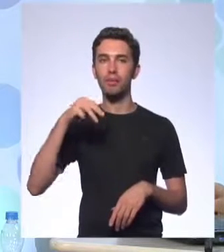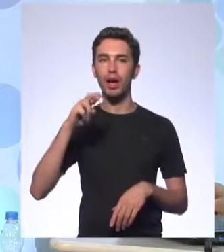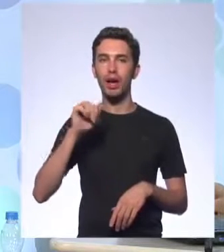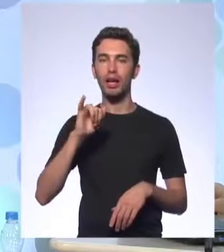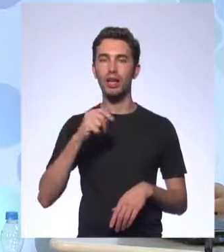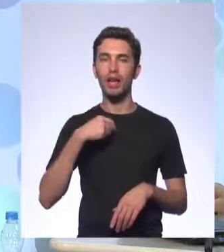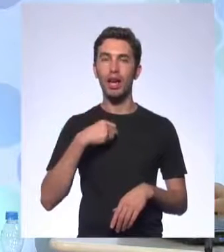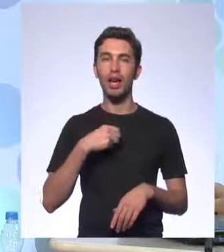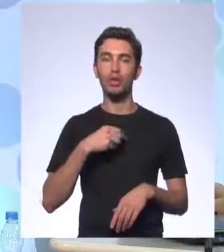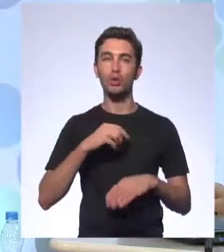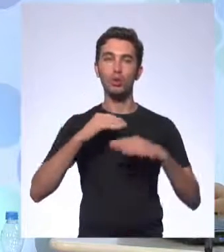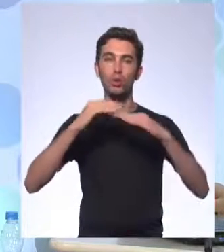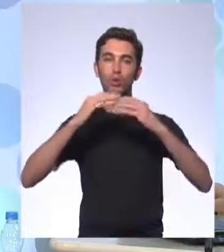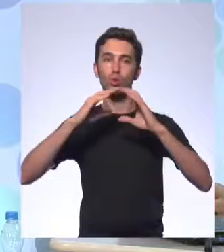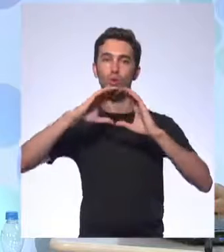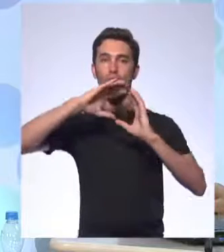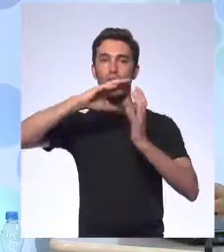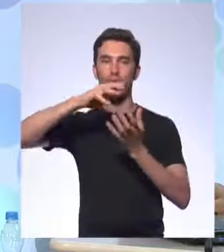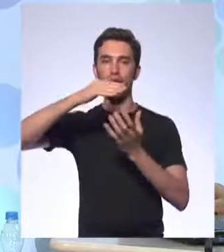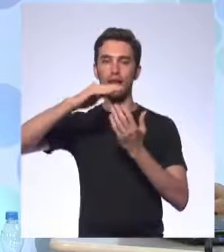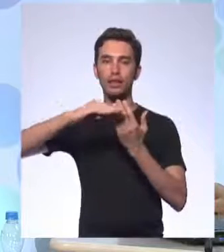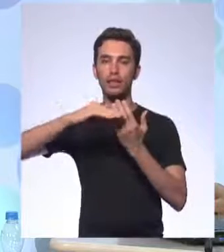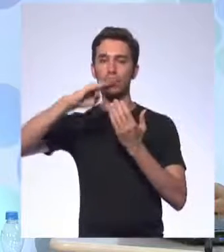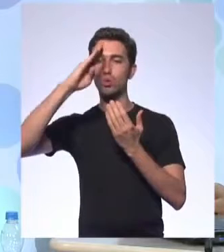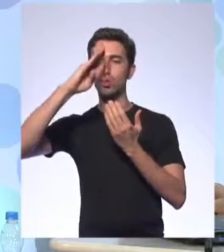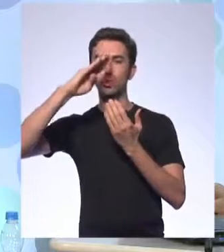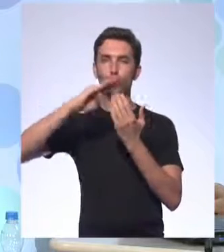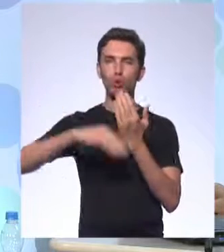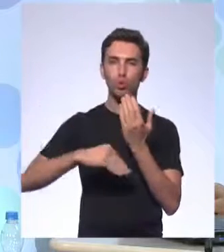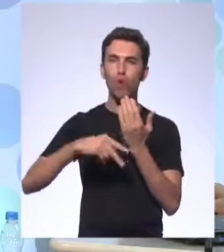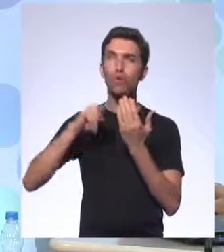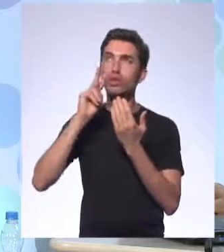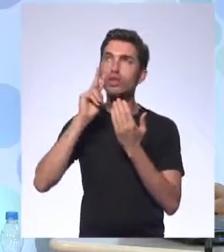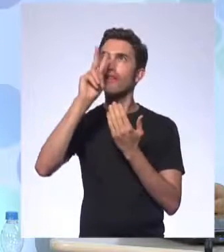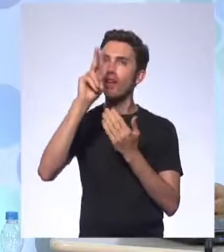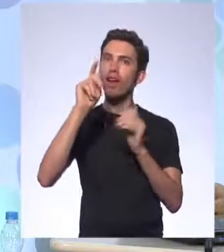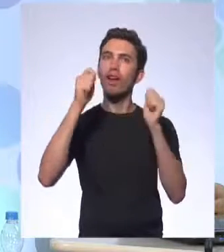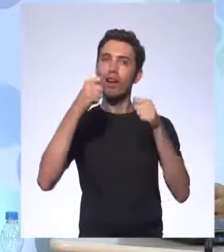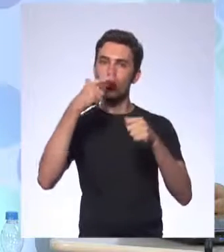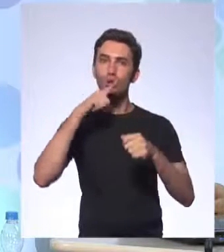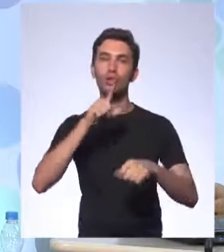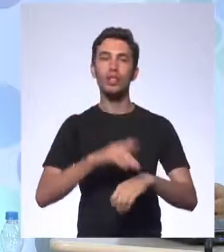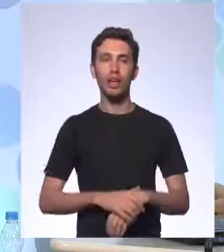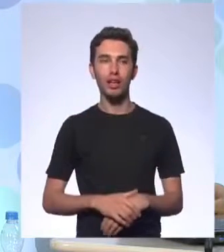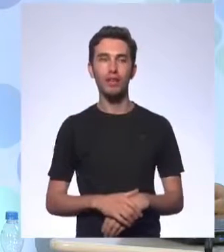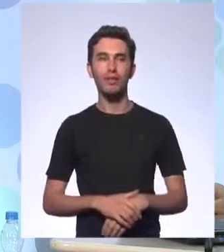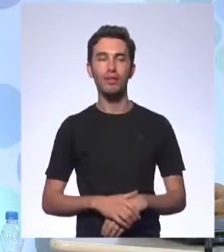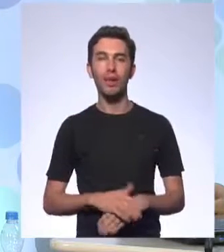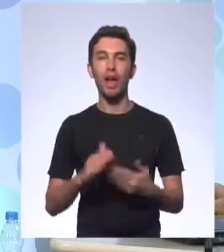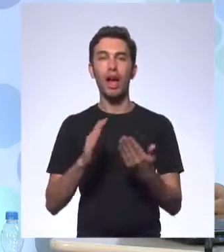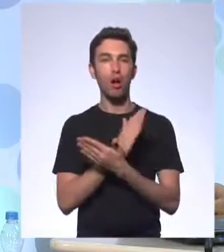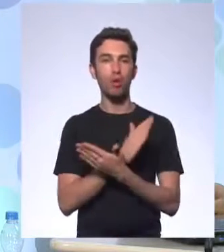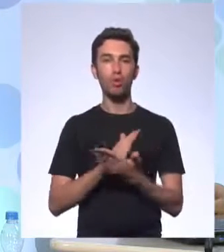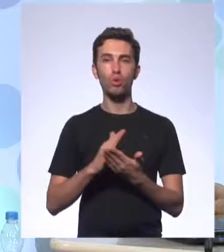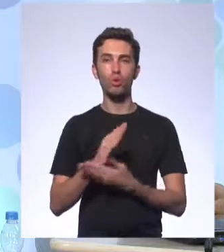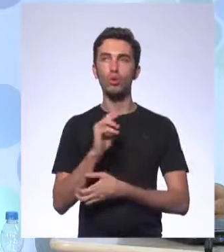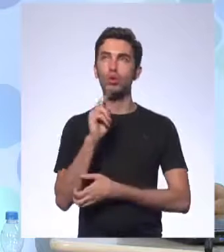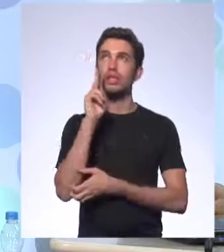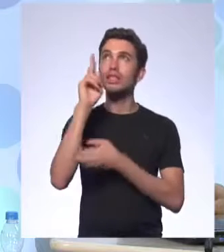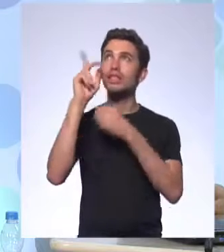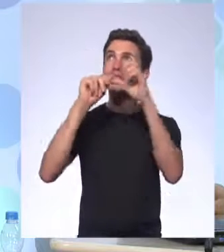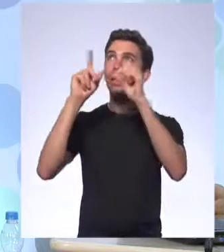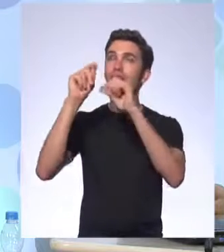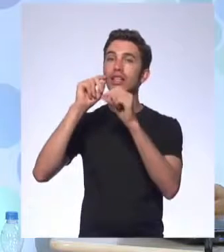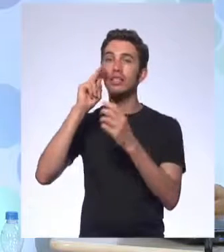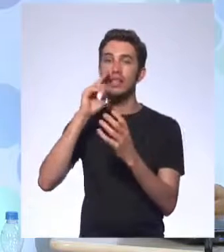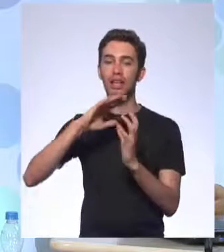para você. Em algumas aulas, se você procurar, aí tem. Tem estrelas, tem um céu estrelado que a gente só pode ver no hemisfério norte e tem determinadas estrelas que